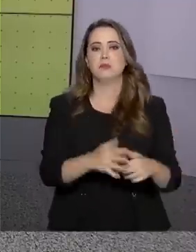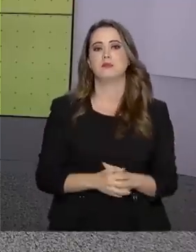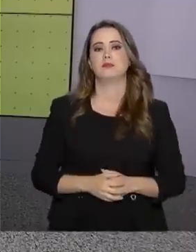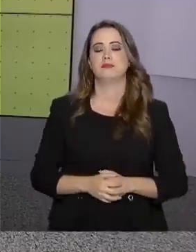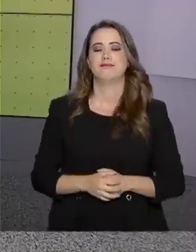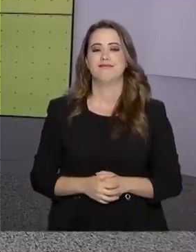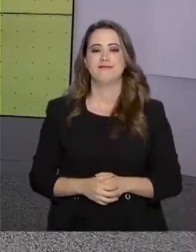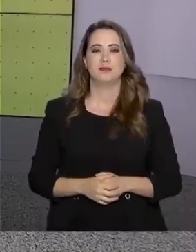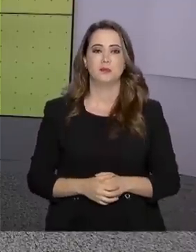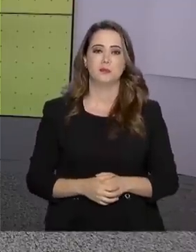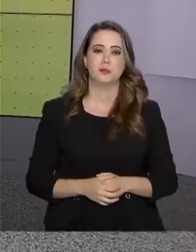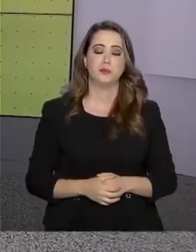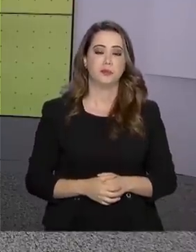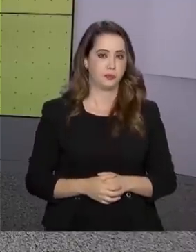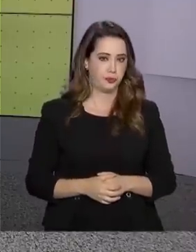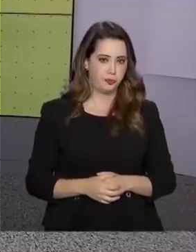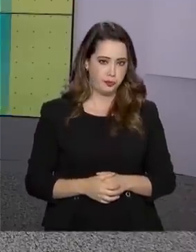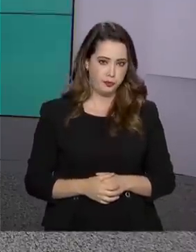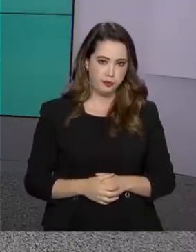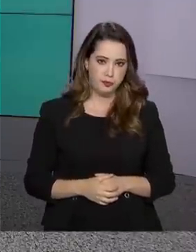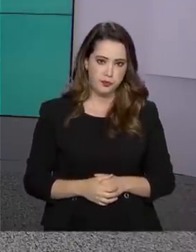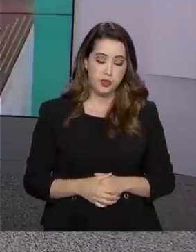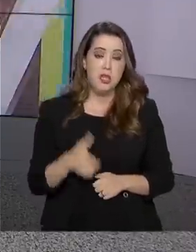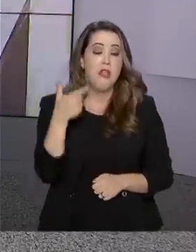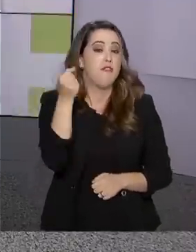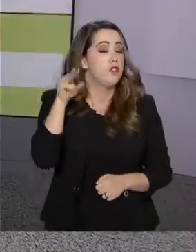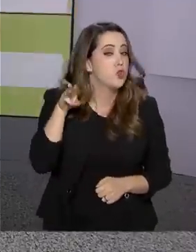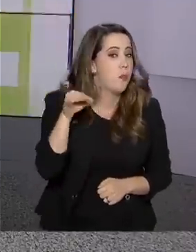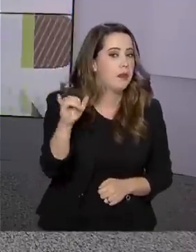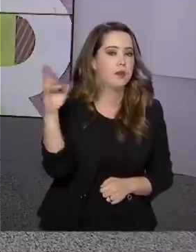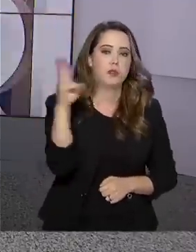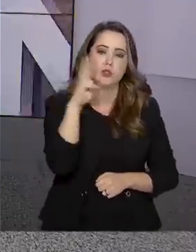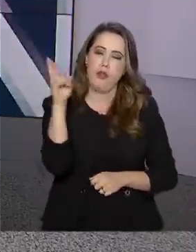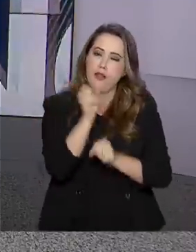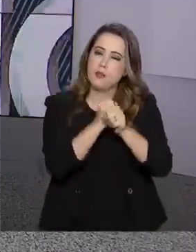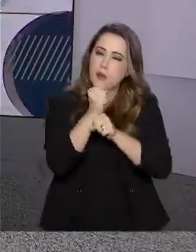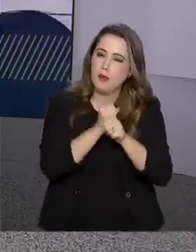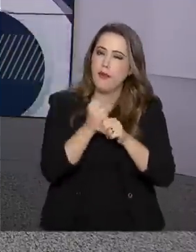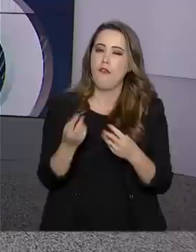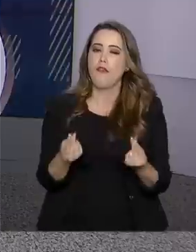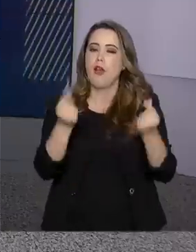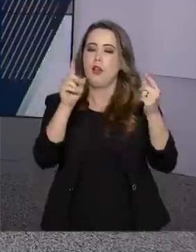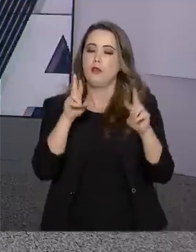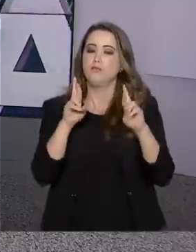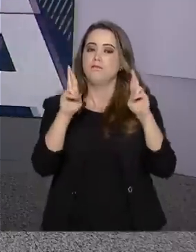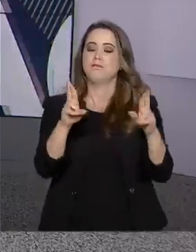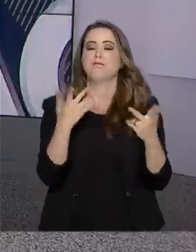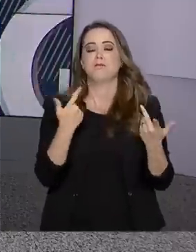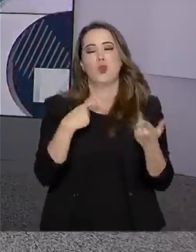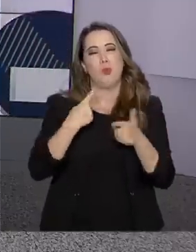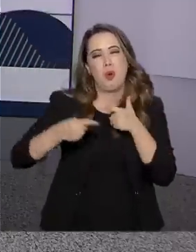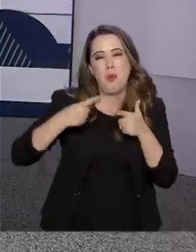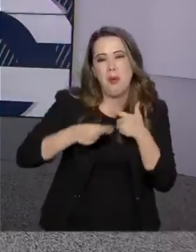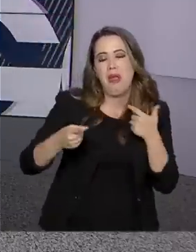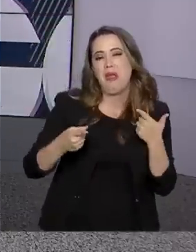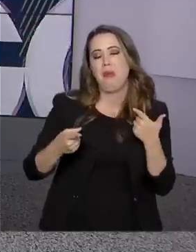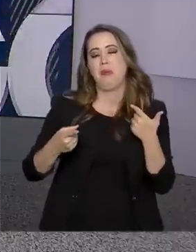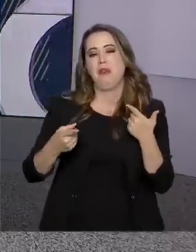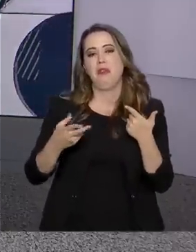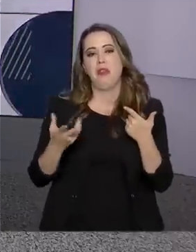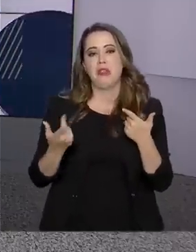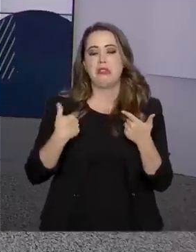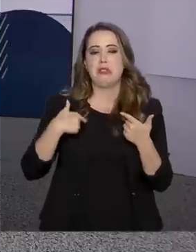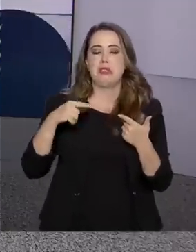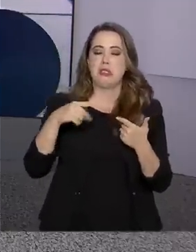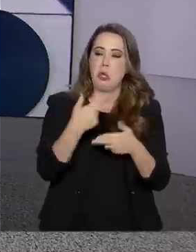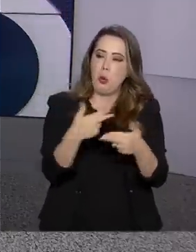bilhões de reais por ano. Esse é o valor estimado pelo Ministério da Justiça do prejuízo que produtos falsificados trazem